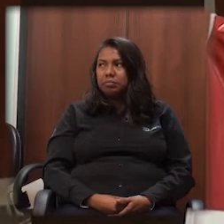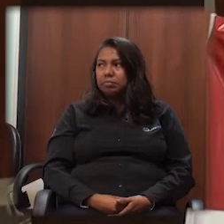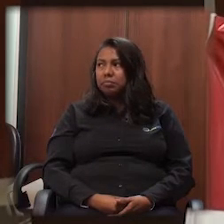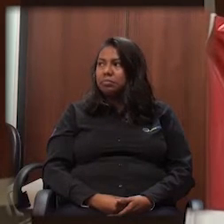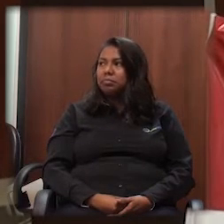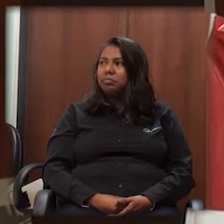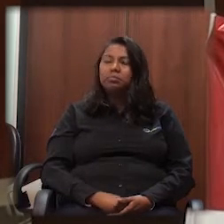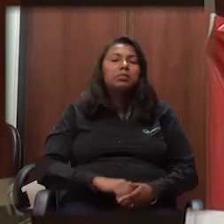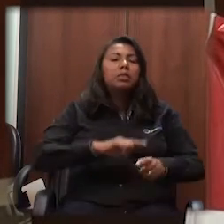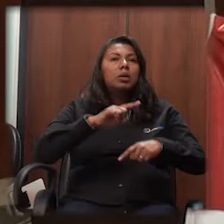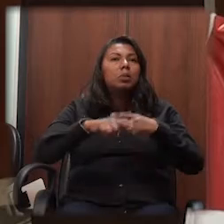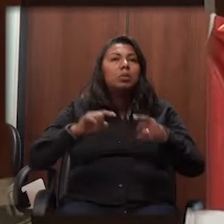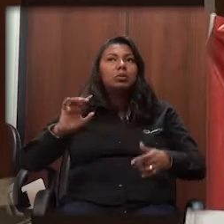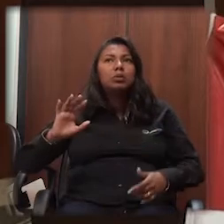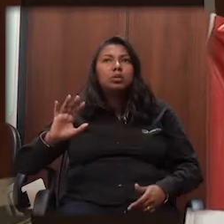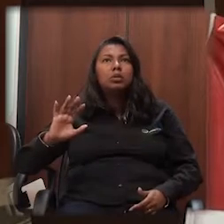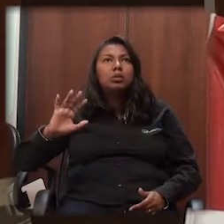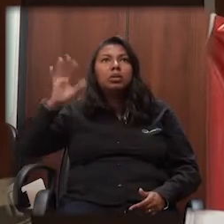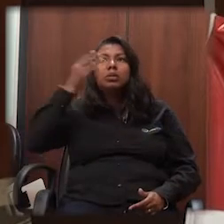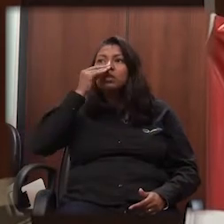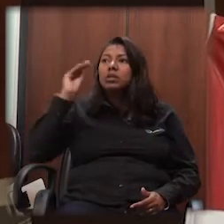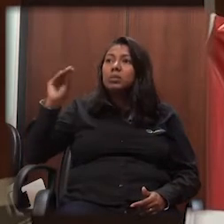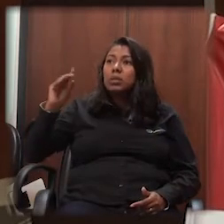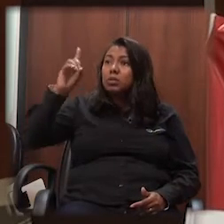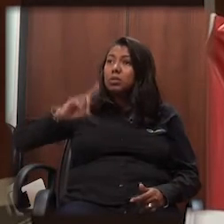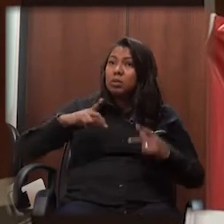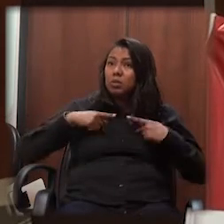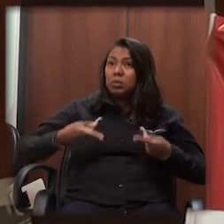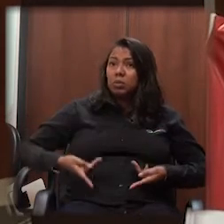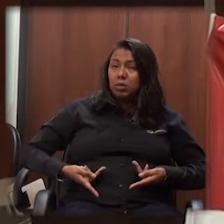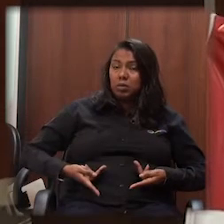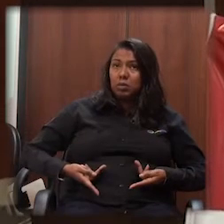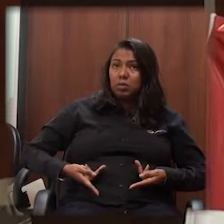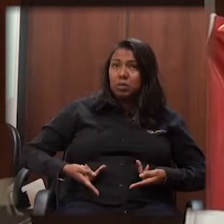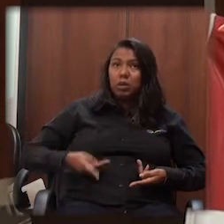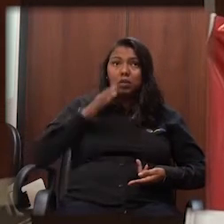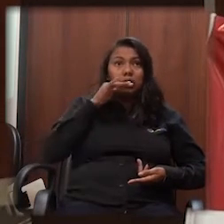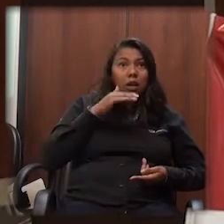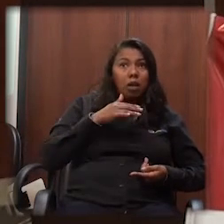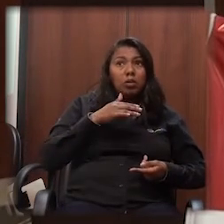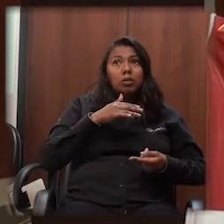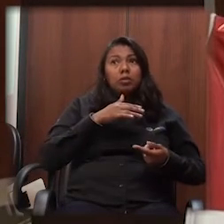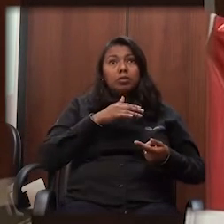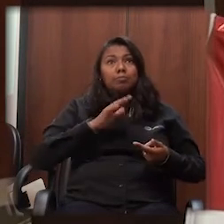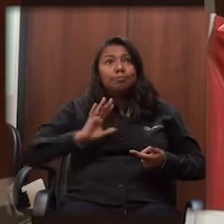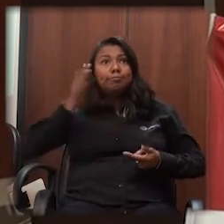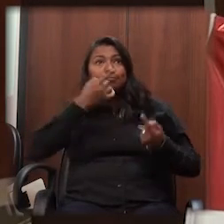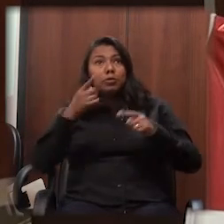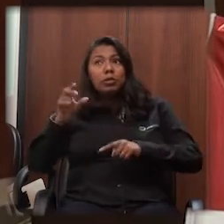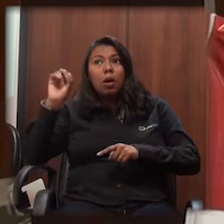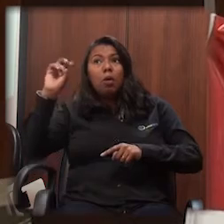Depois a gente fala situações de violação de direitos humanos ocasionadas ou sofridas por parte dos seus servidores,